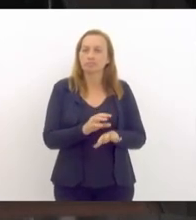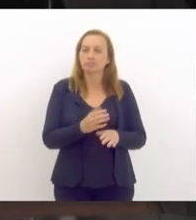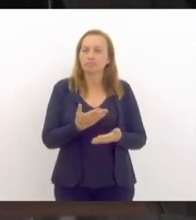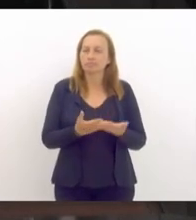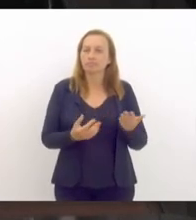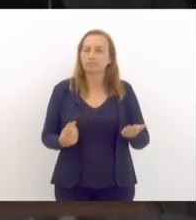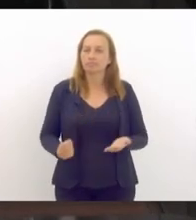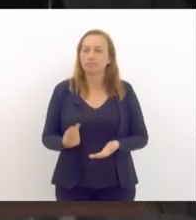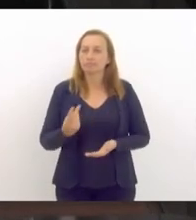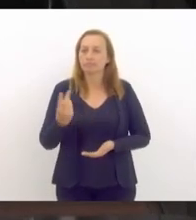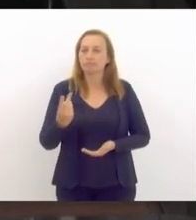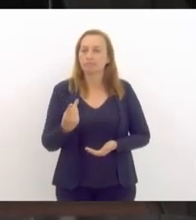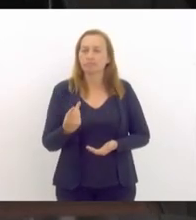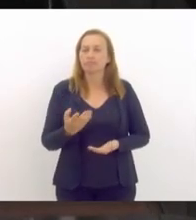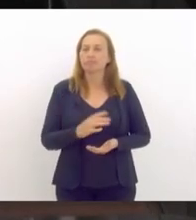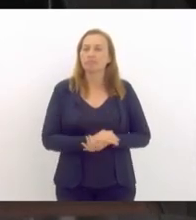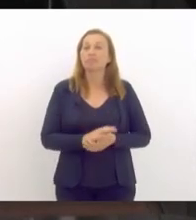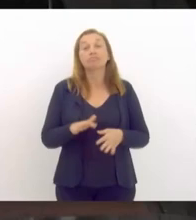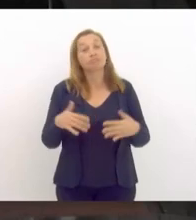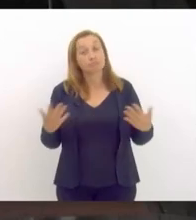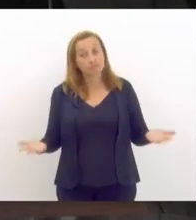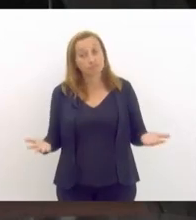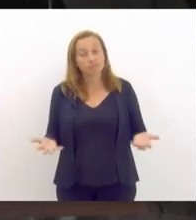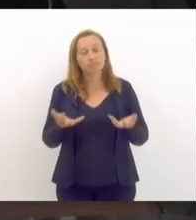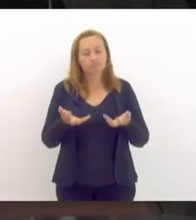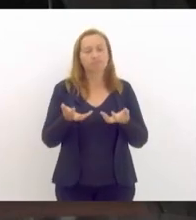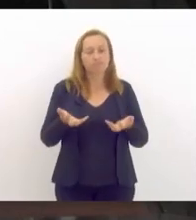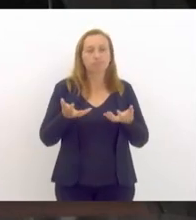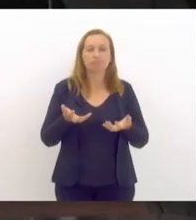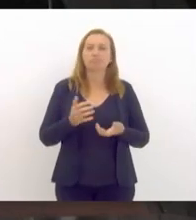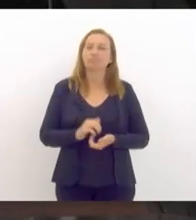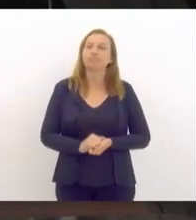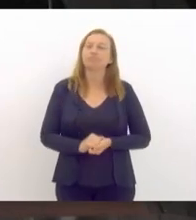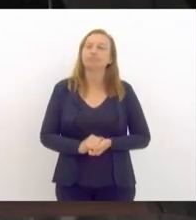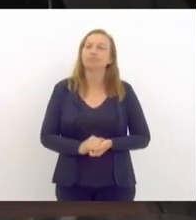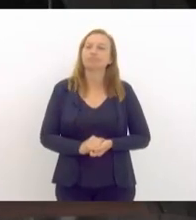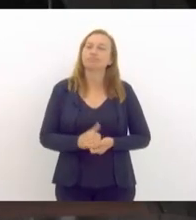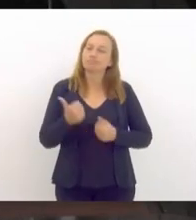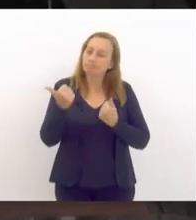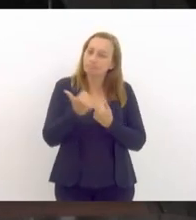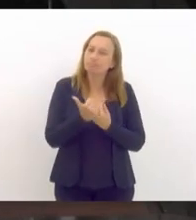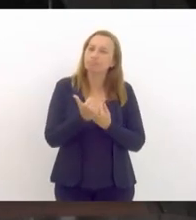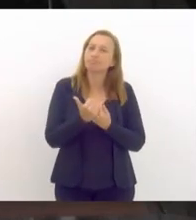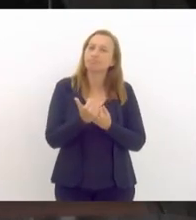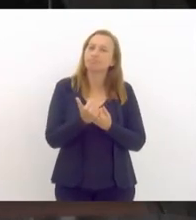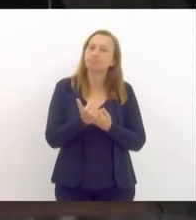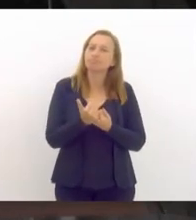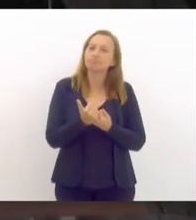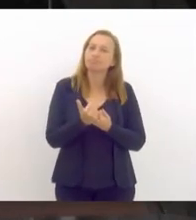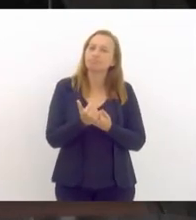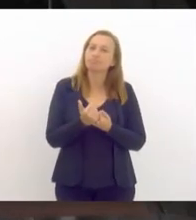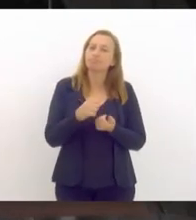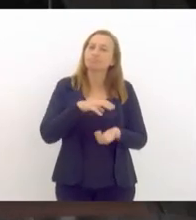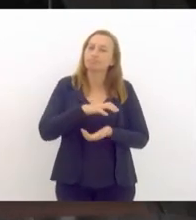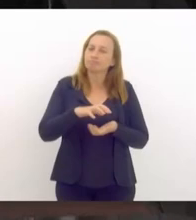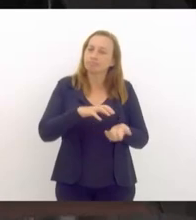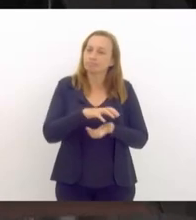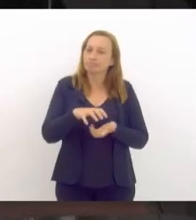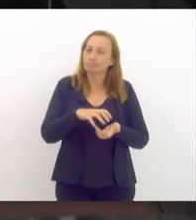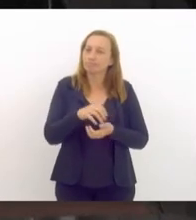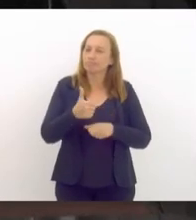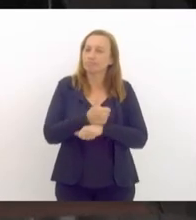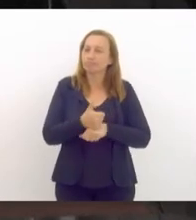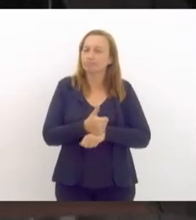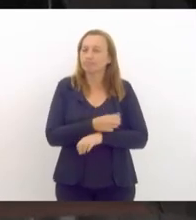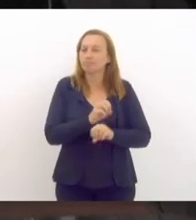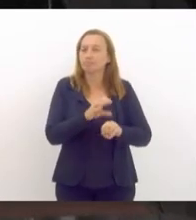valorização desses profissionais então queremos e apoiamos a greve dos profissionais de educação